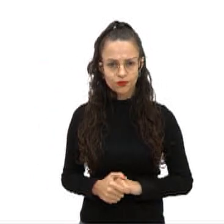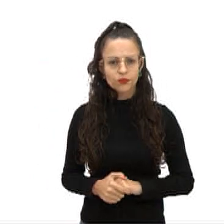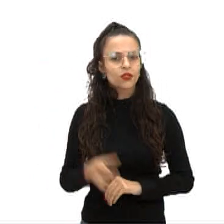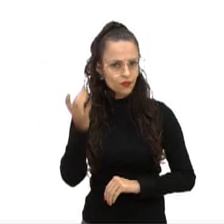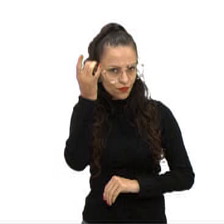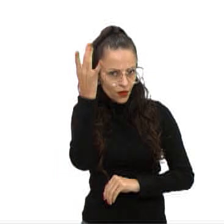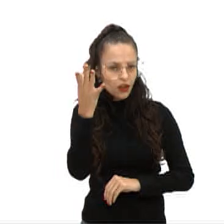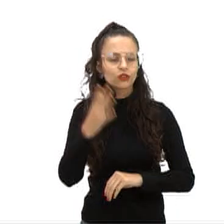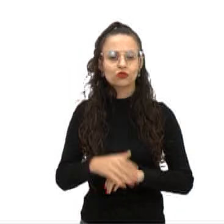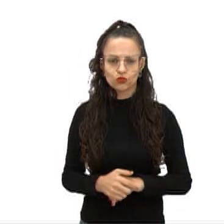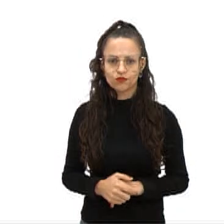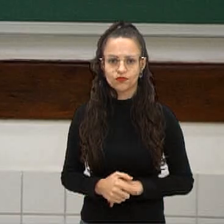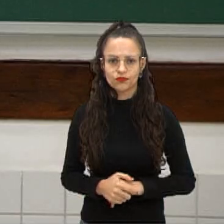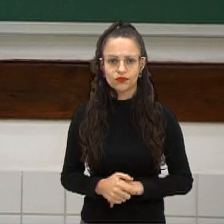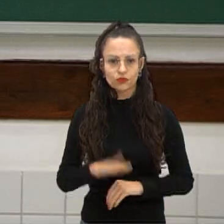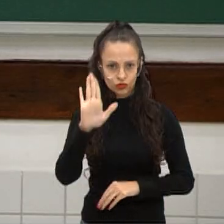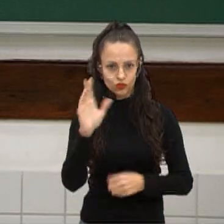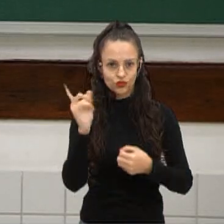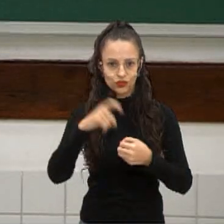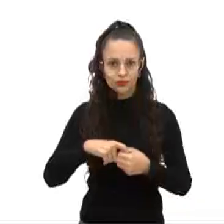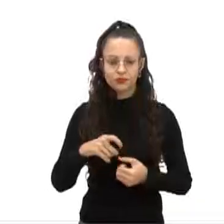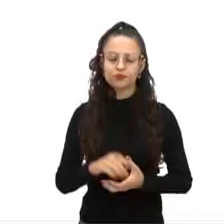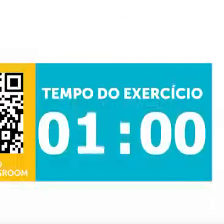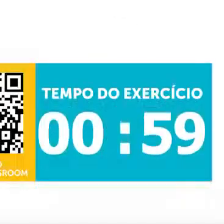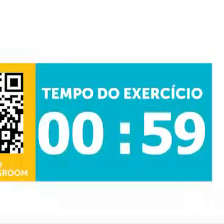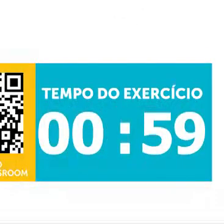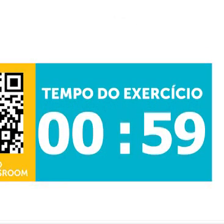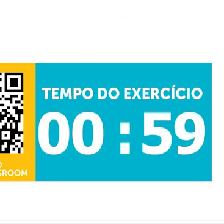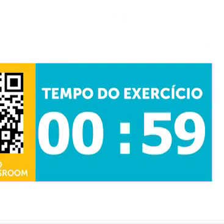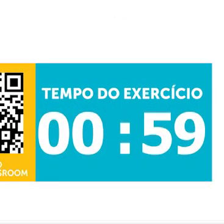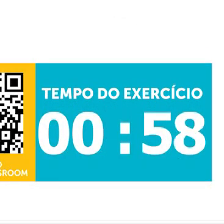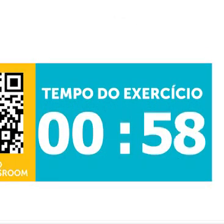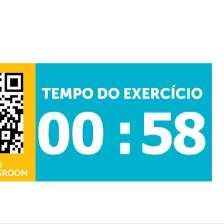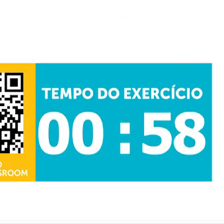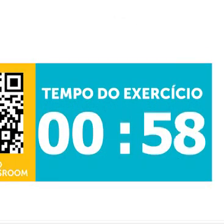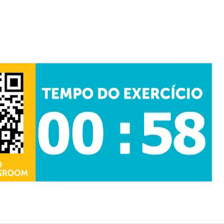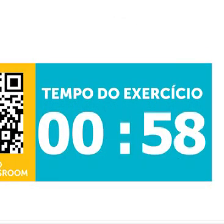Essa tá fácil, a gente já falou isso aqui. Já voltamos.